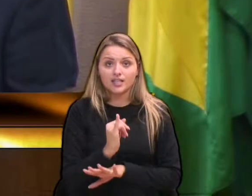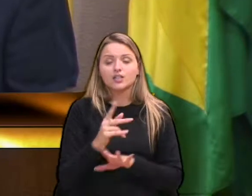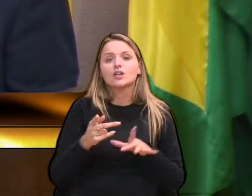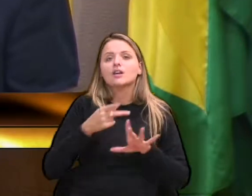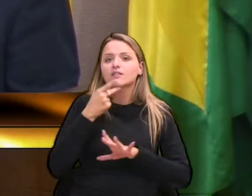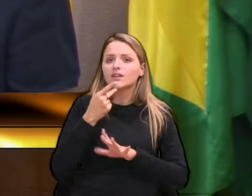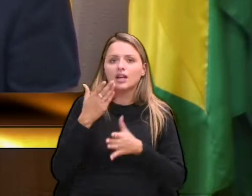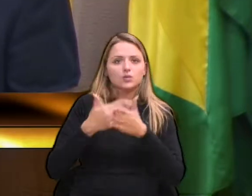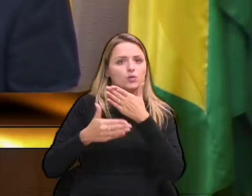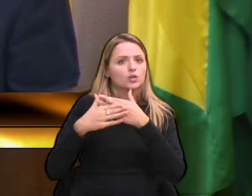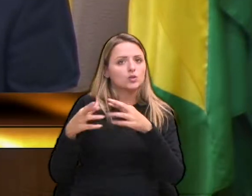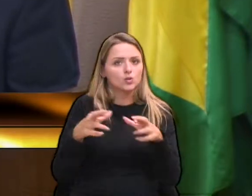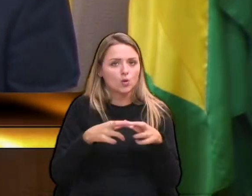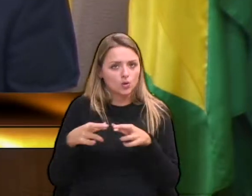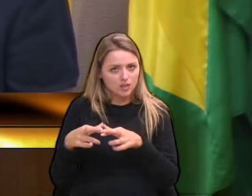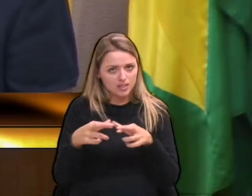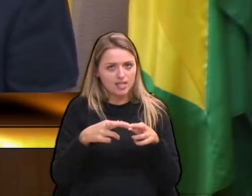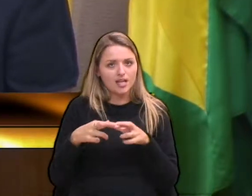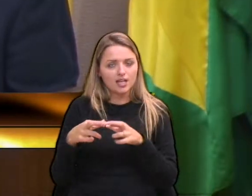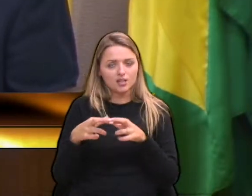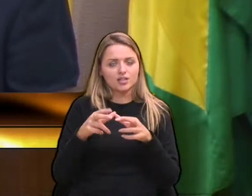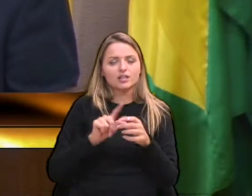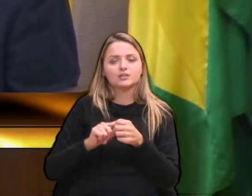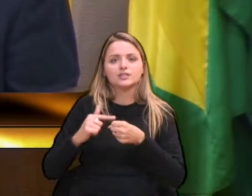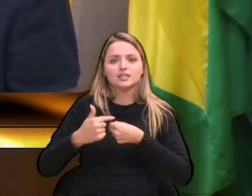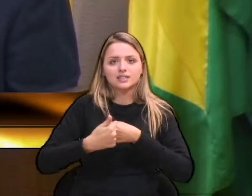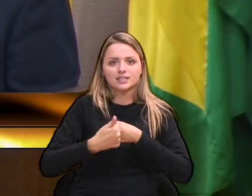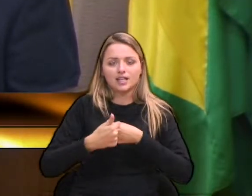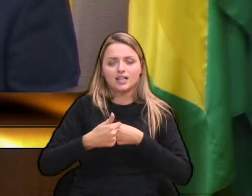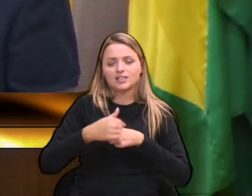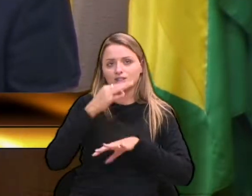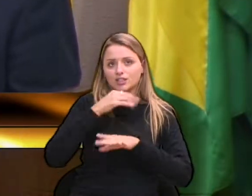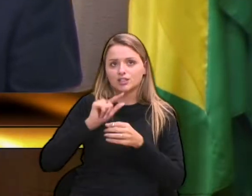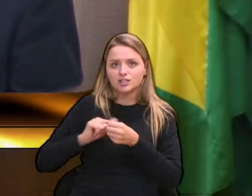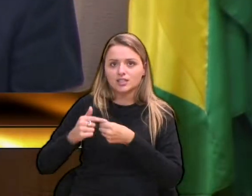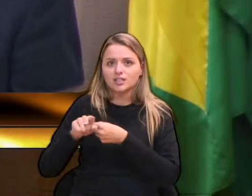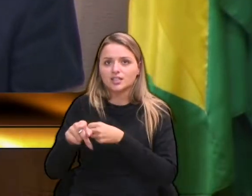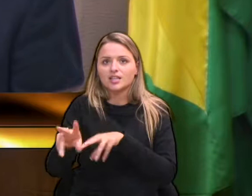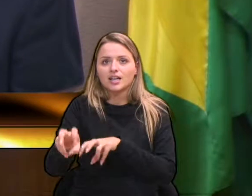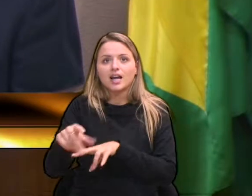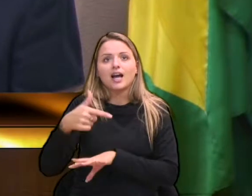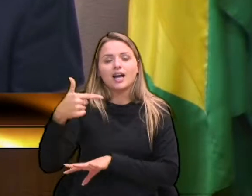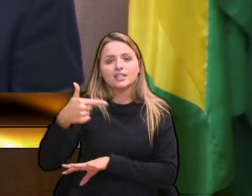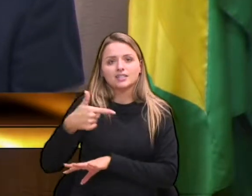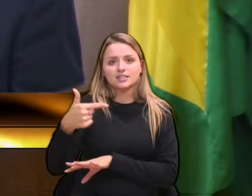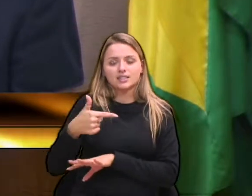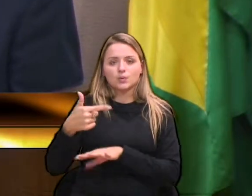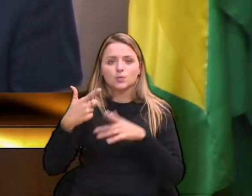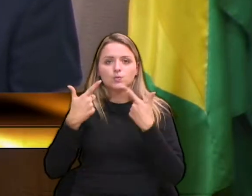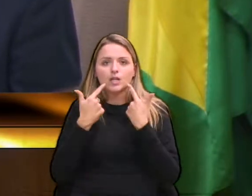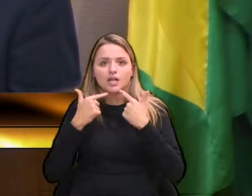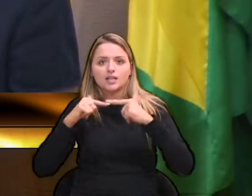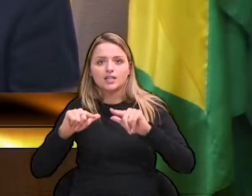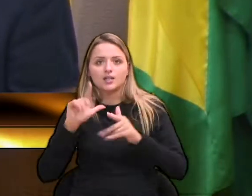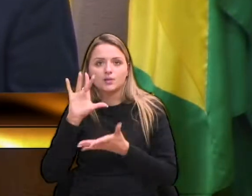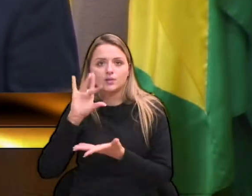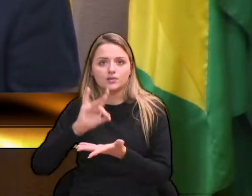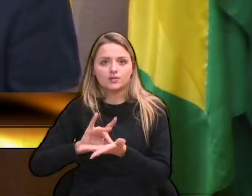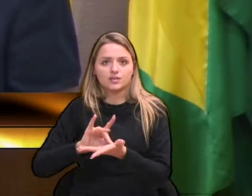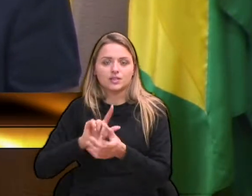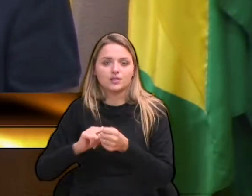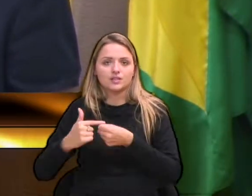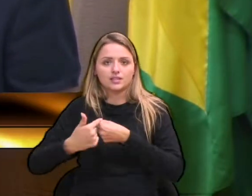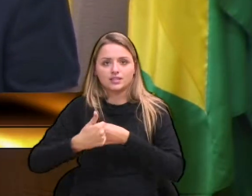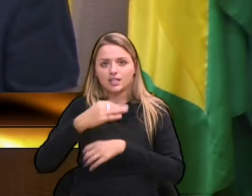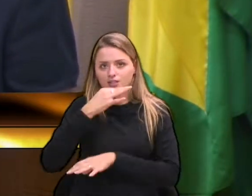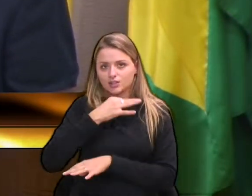e comunidades nos quatro cantos de nossa Caxias, a segunda língua oficial de nosso município.